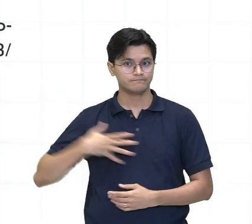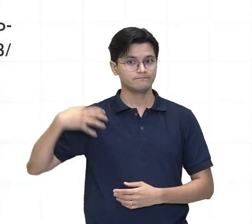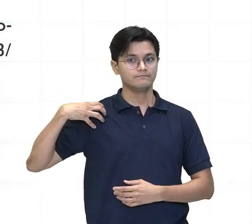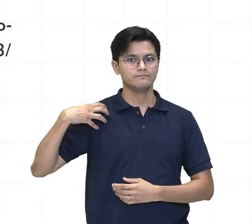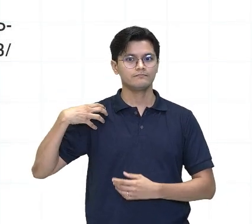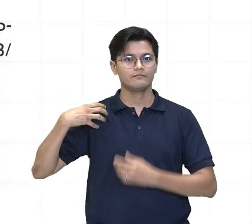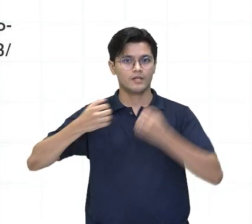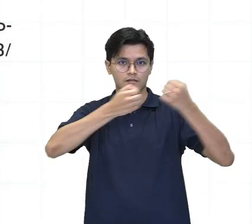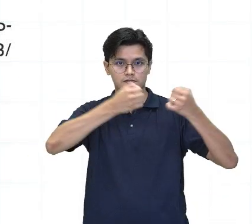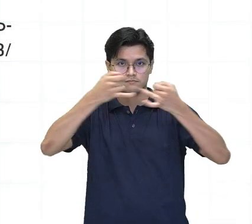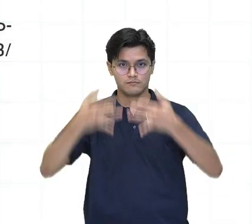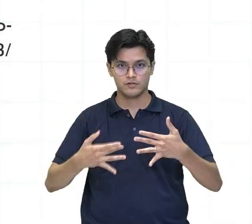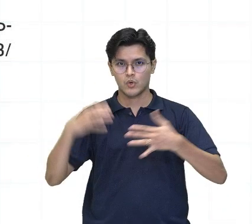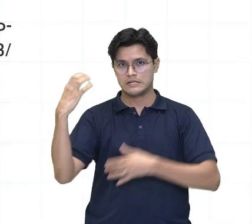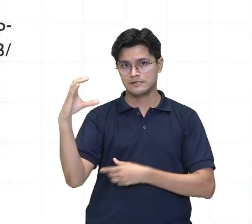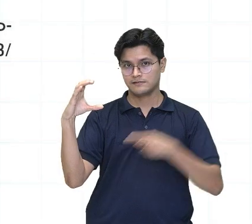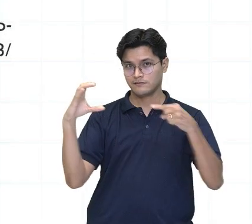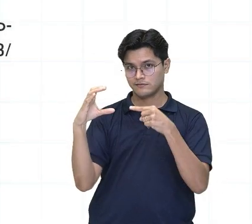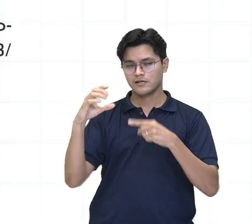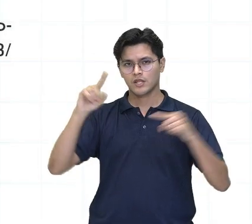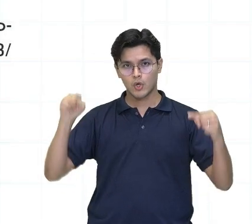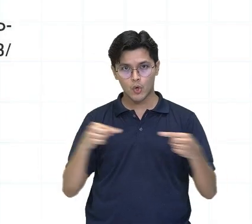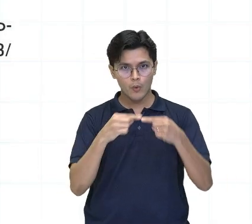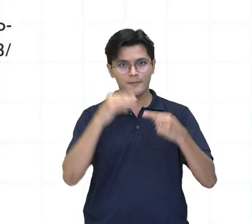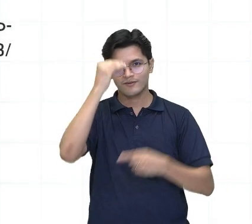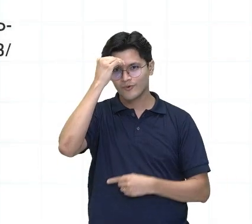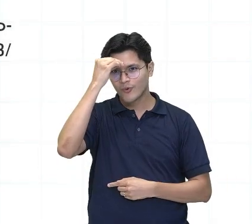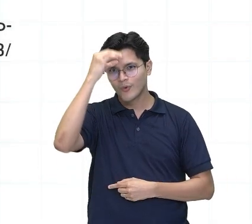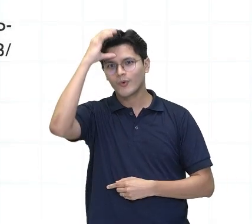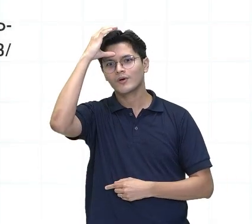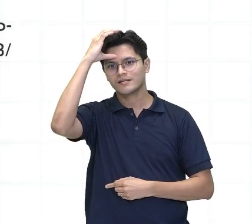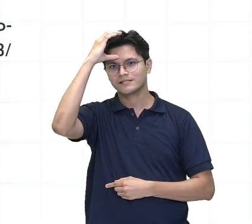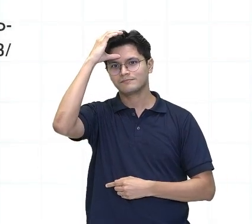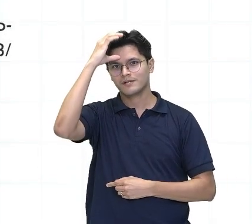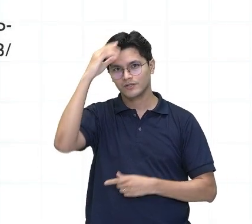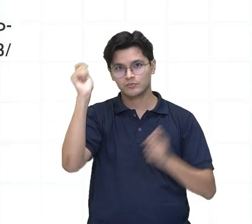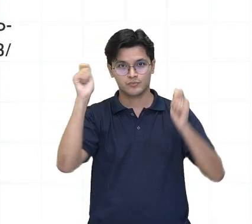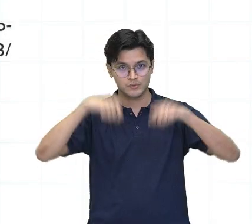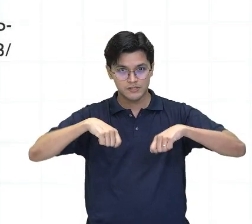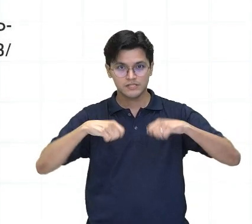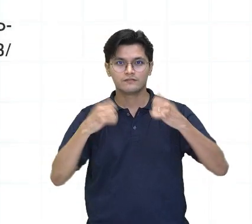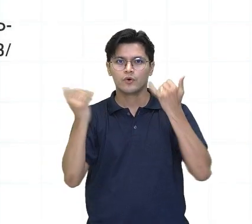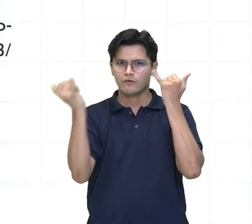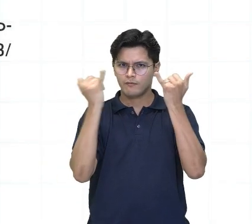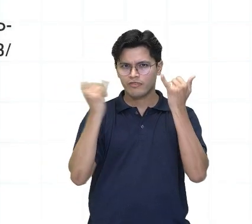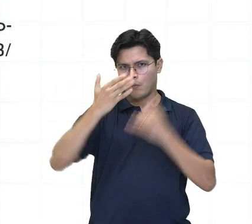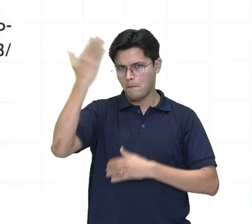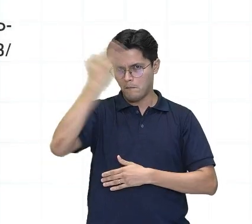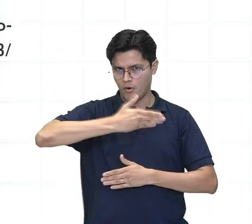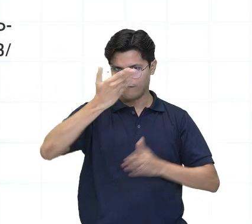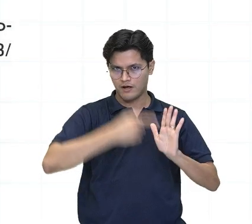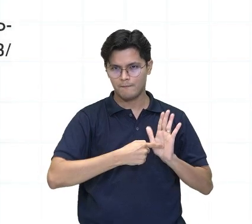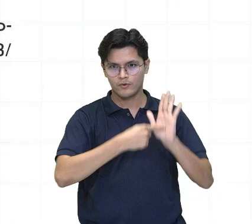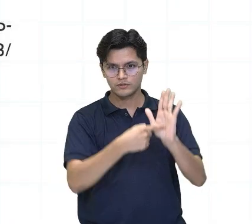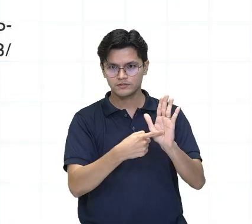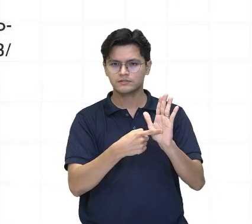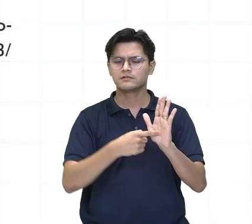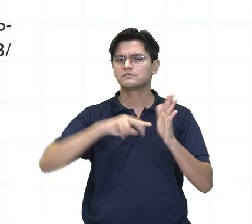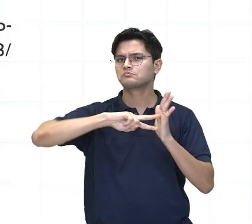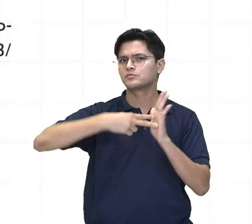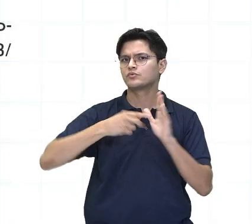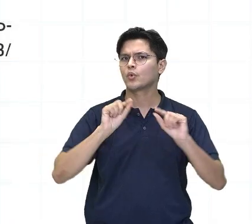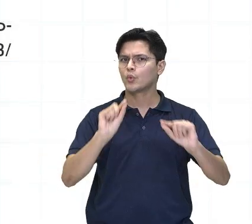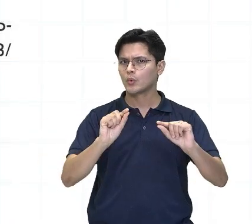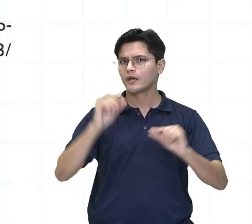ciência como um conhecimento demonstrativo ou seja, um tipo de